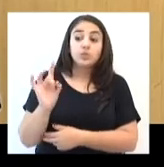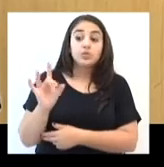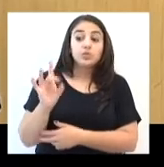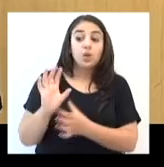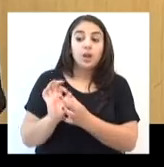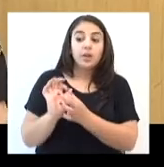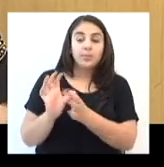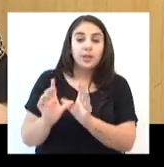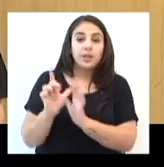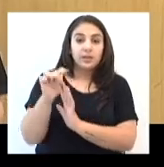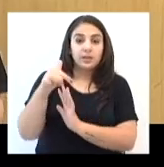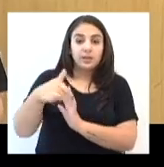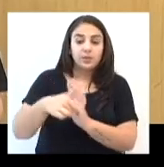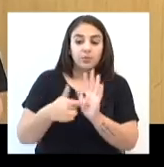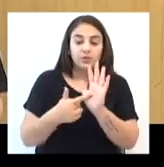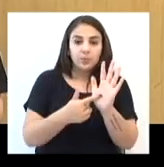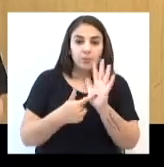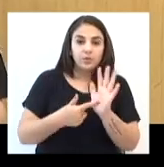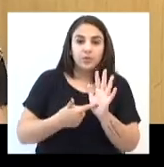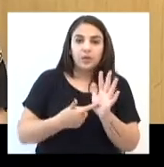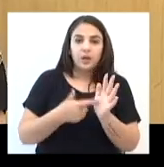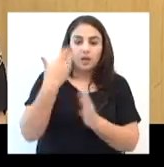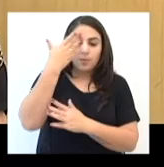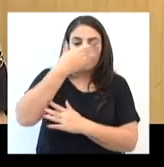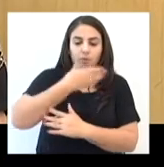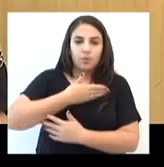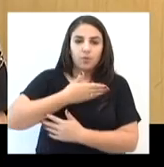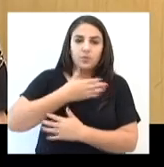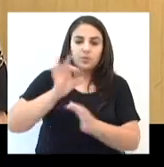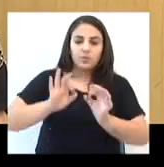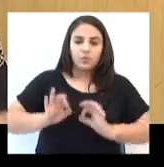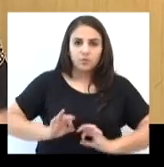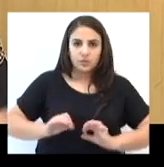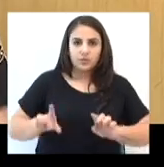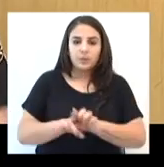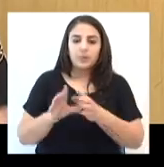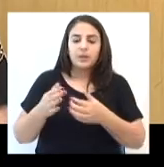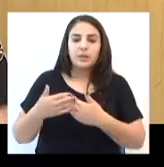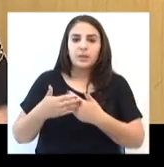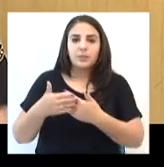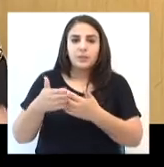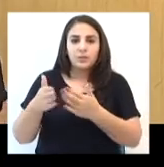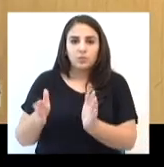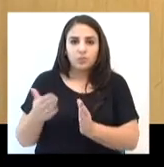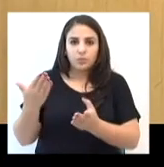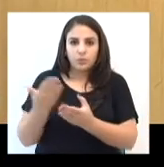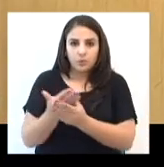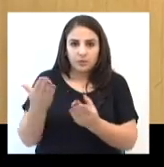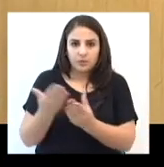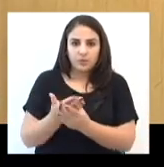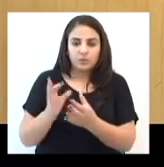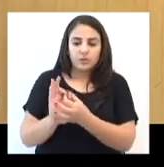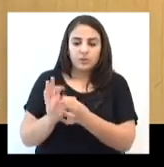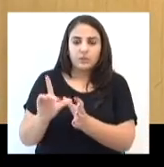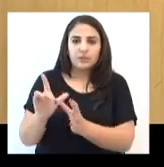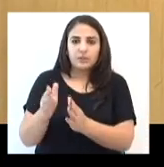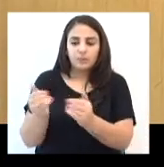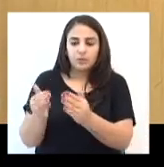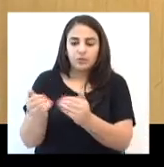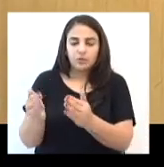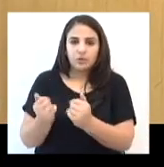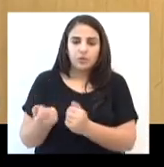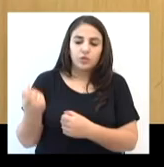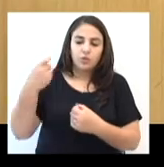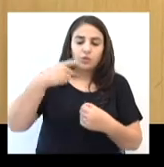será liberada após a apresentação do projeto e a abertura do processo licitatório. Sobre o pedido de volta do